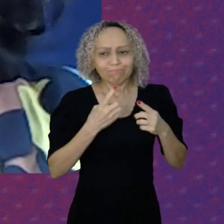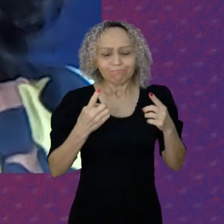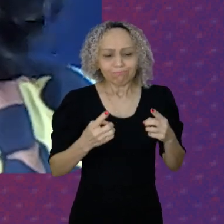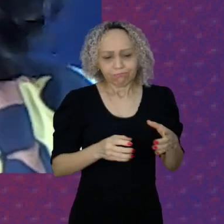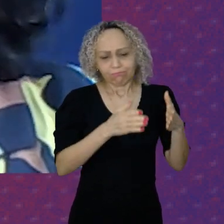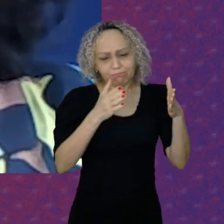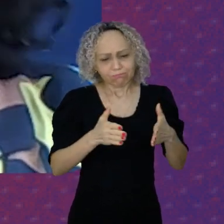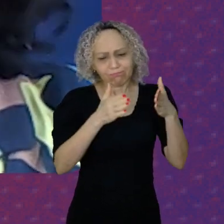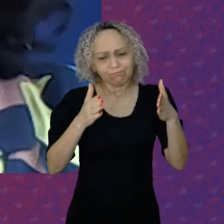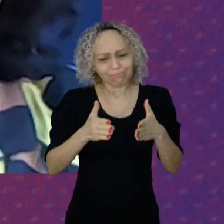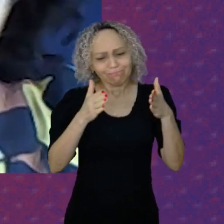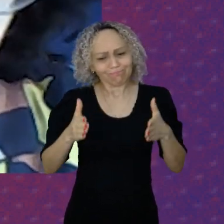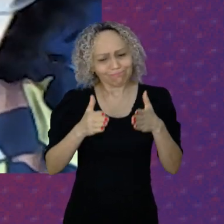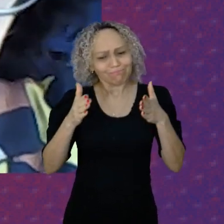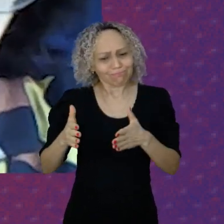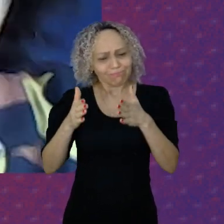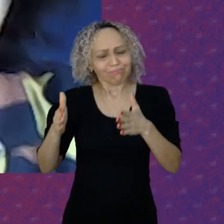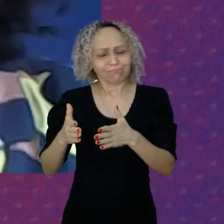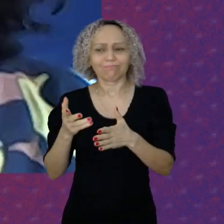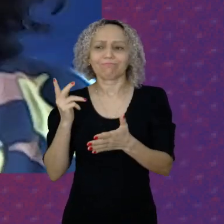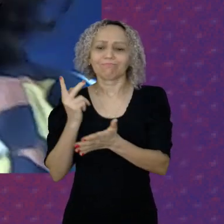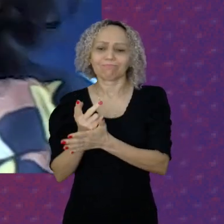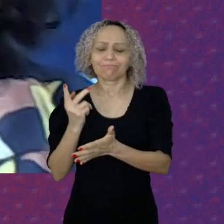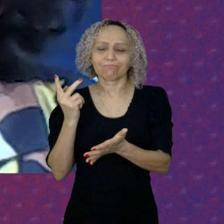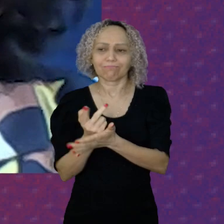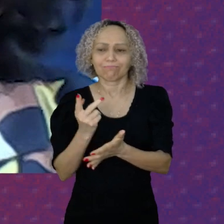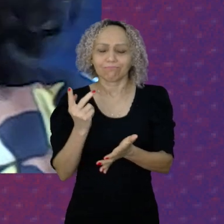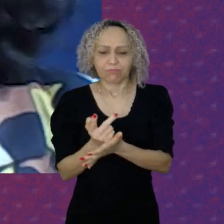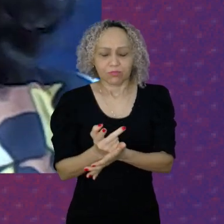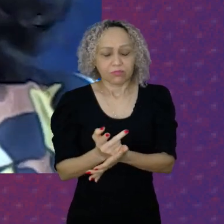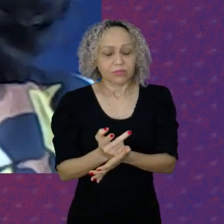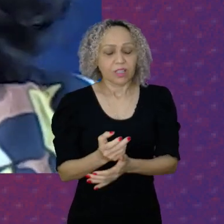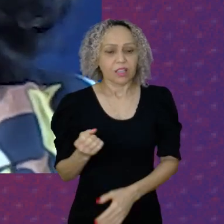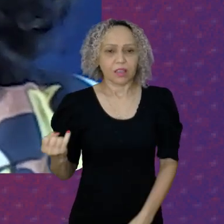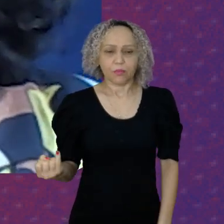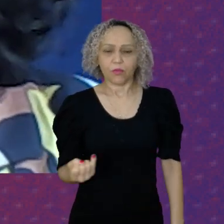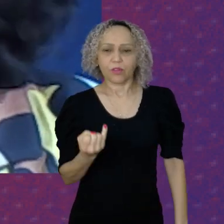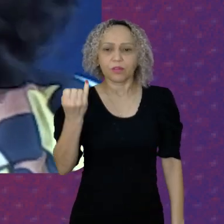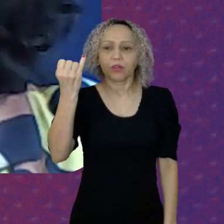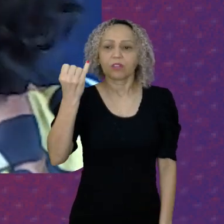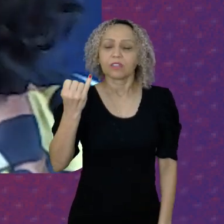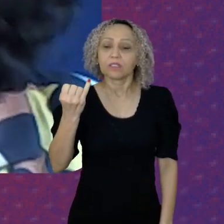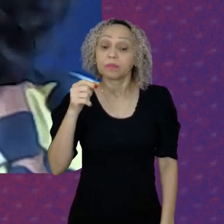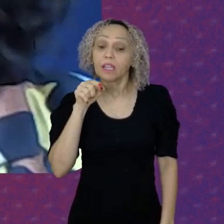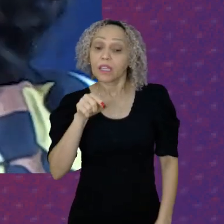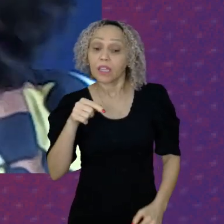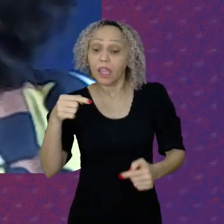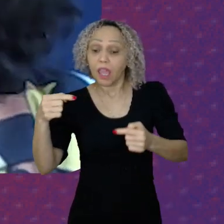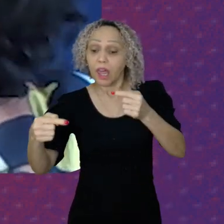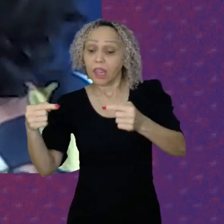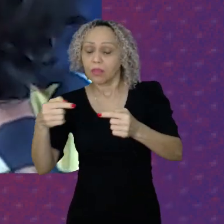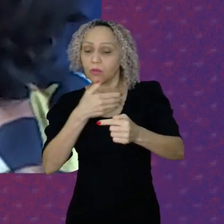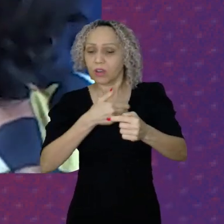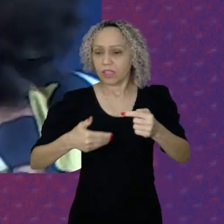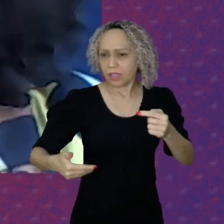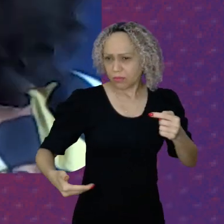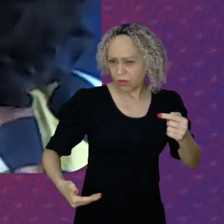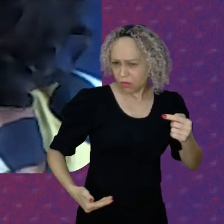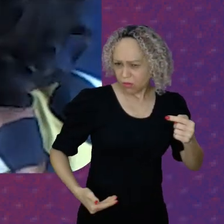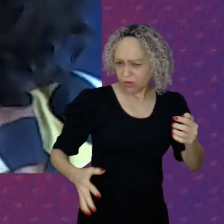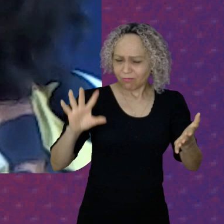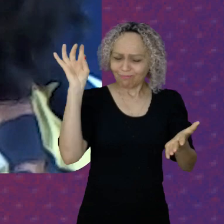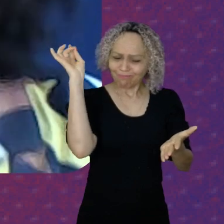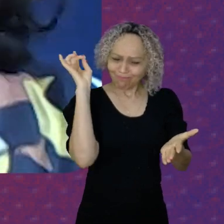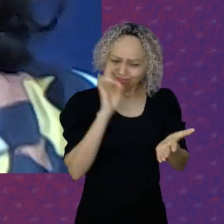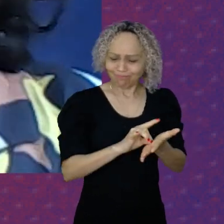sistematicamente. Então, acredito que isso é muito importante para que essas políticas públicas elas se concretizem e